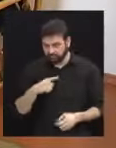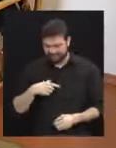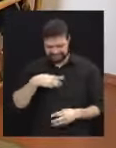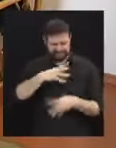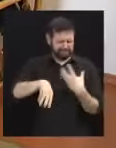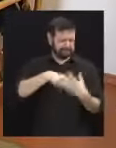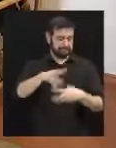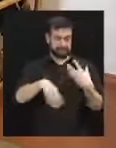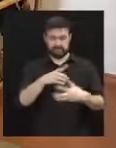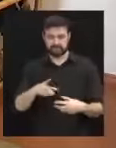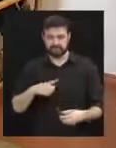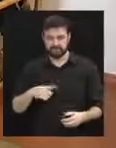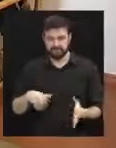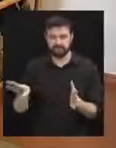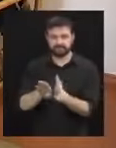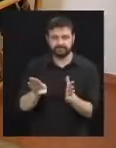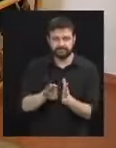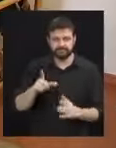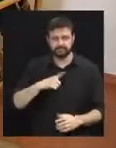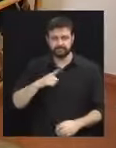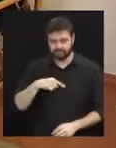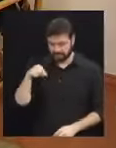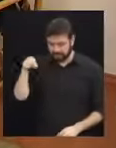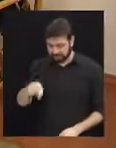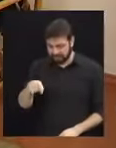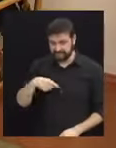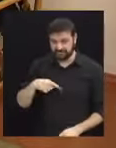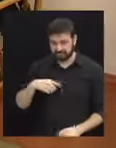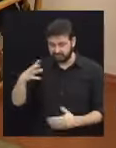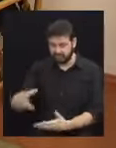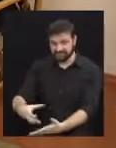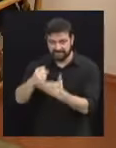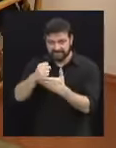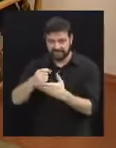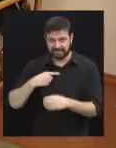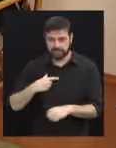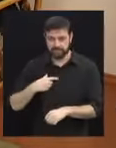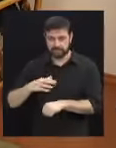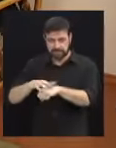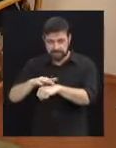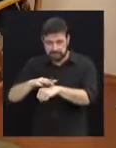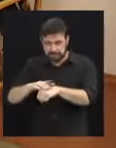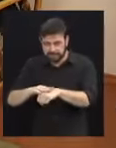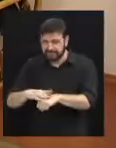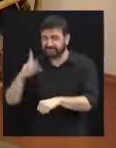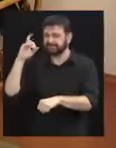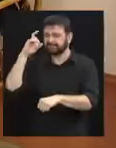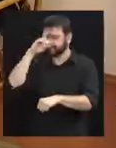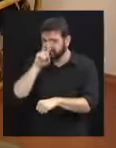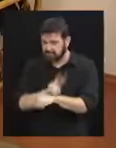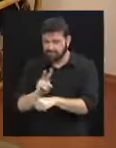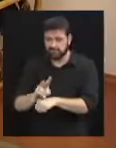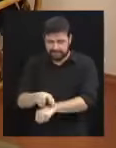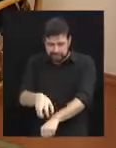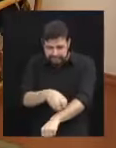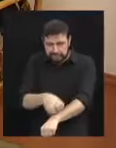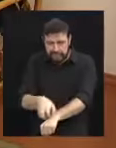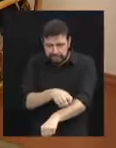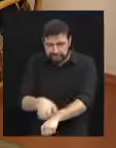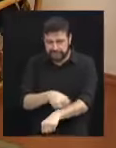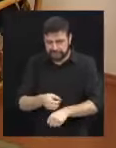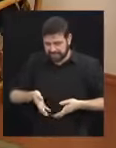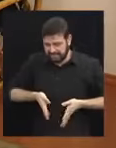eles fazem. Eles chegaram com... A Brisa, ela foi resgatada com um fungo, que foi bem difícil de tratar. E os filhotes todos nasceram com esse